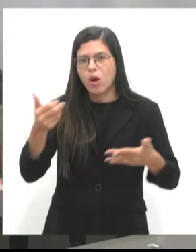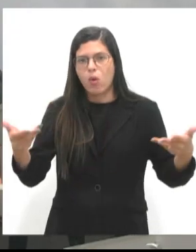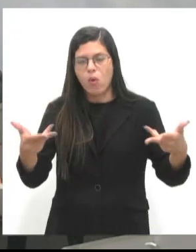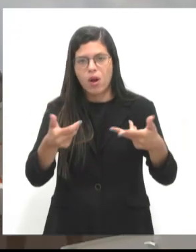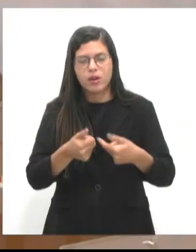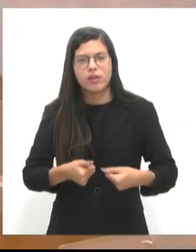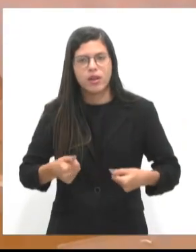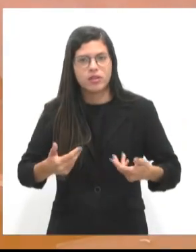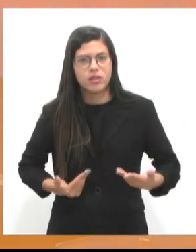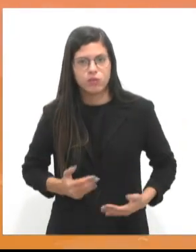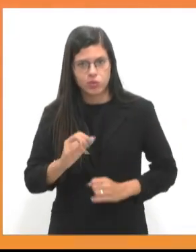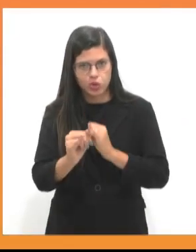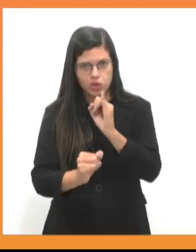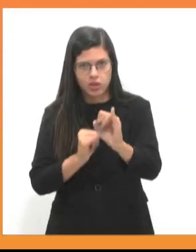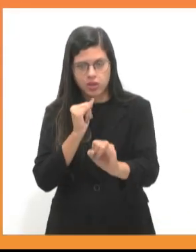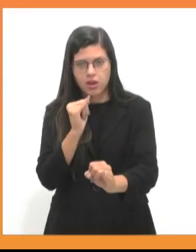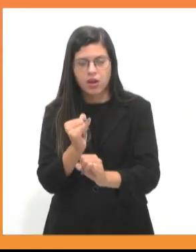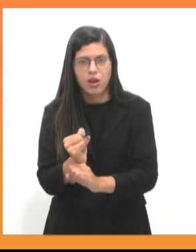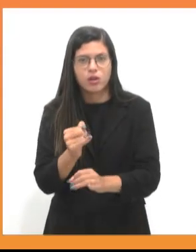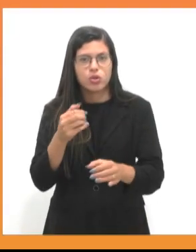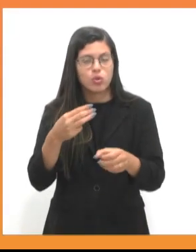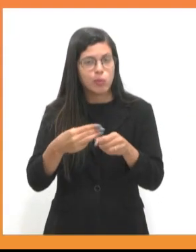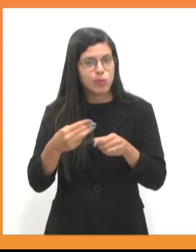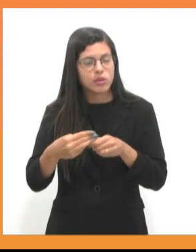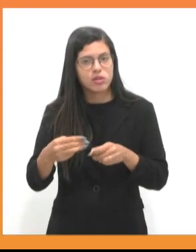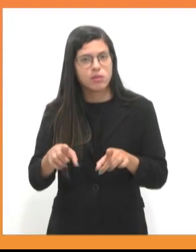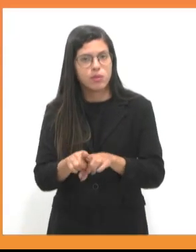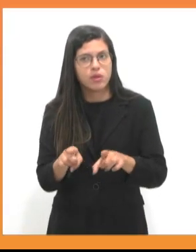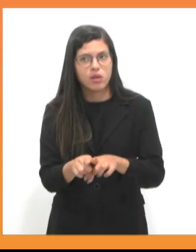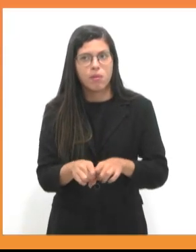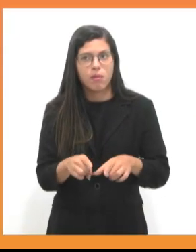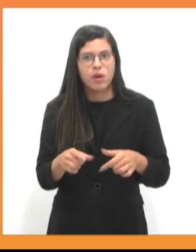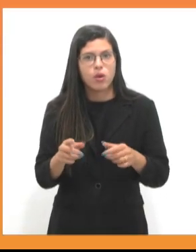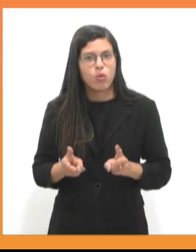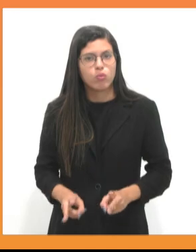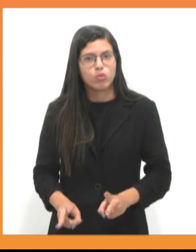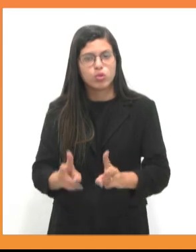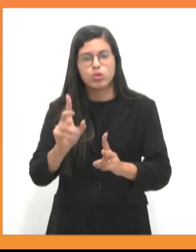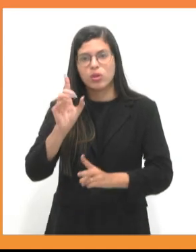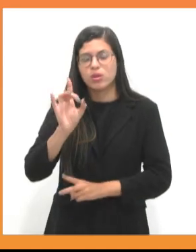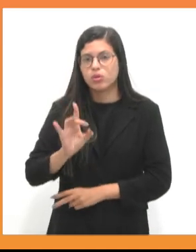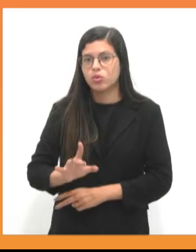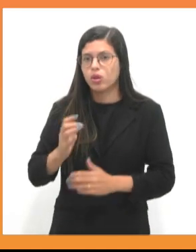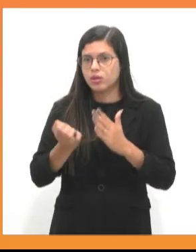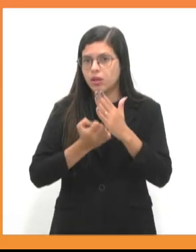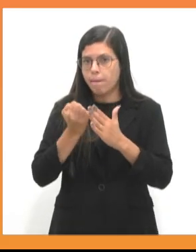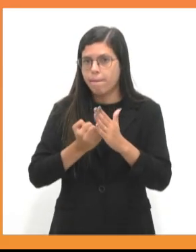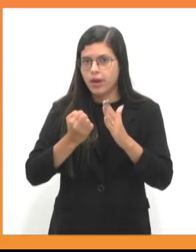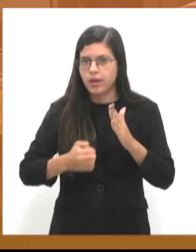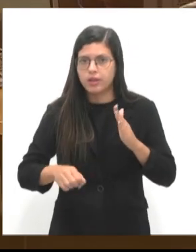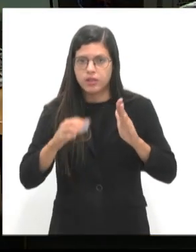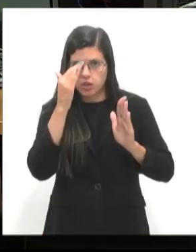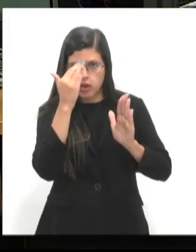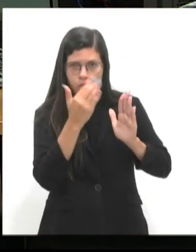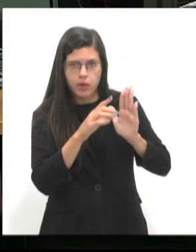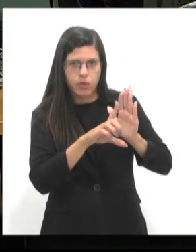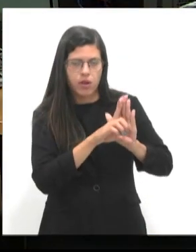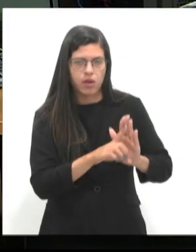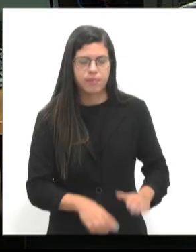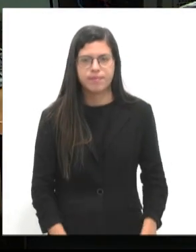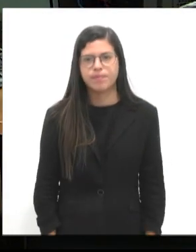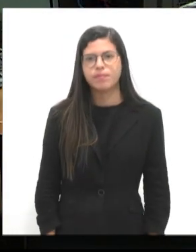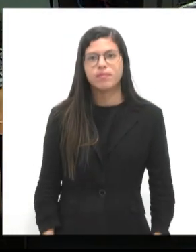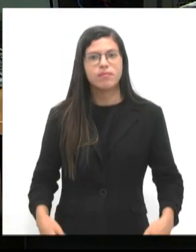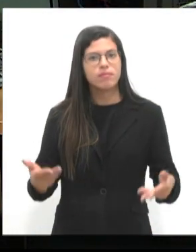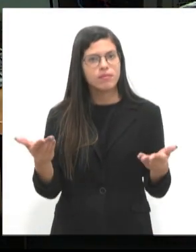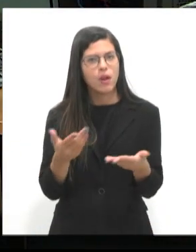de internet prestado no município e manter na cidade somente as operadoras legalizadas. Vamos